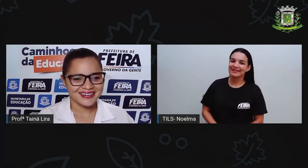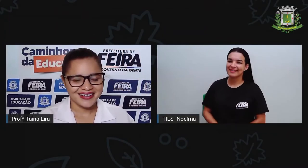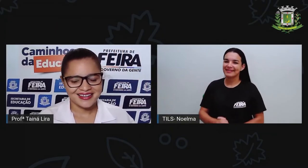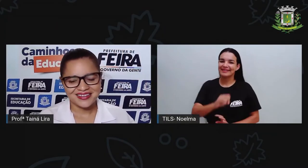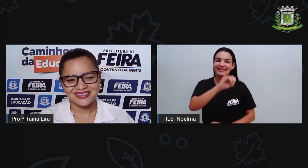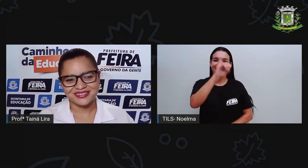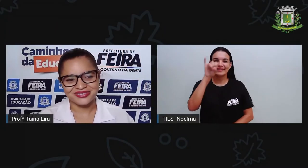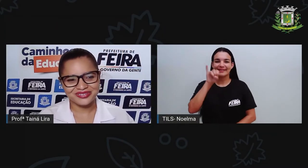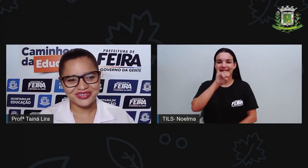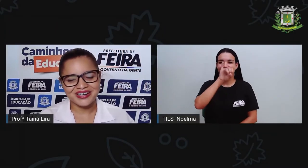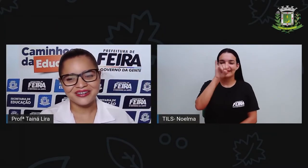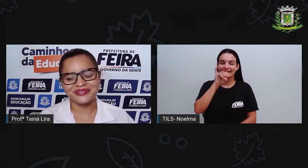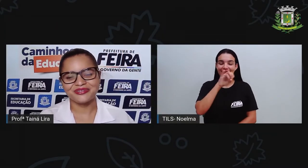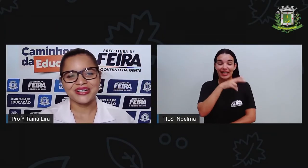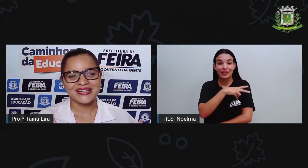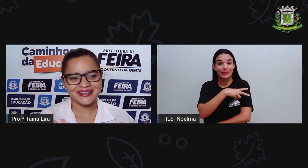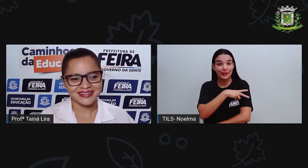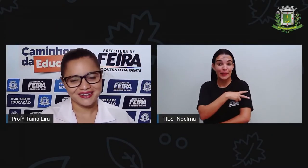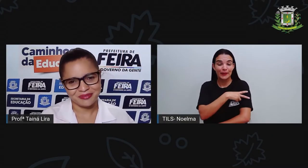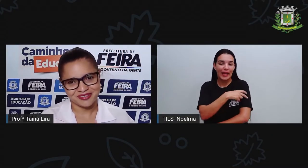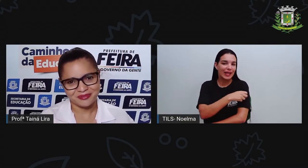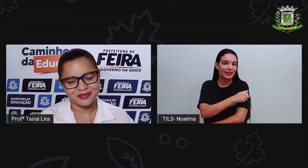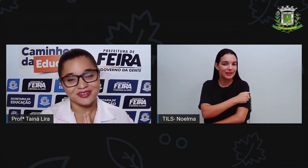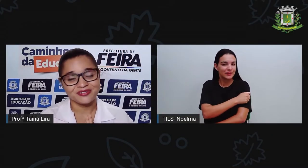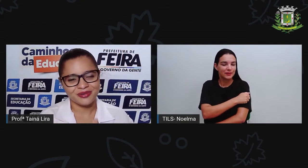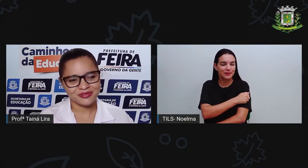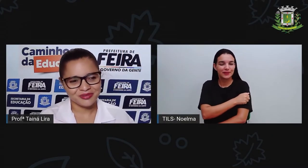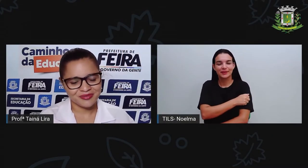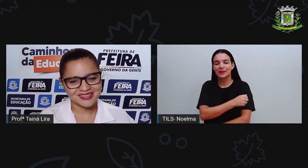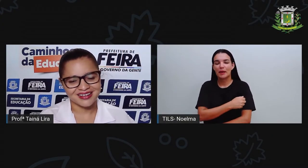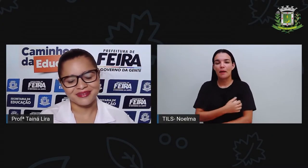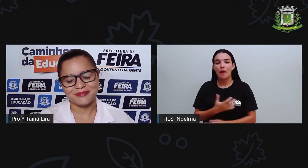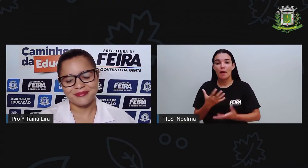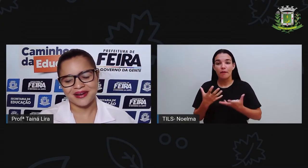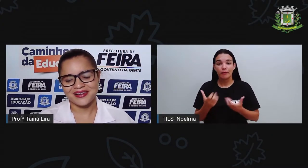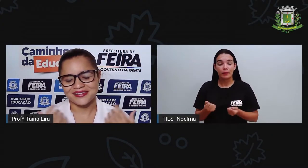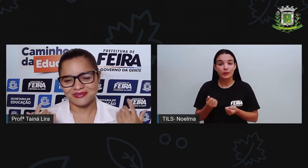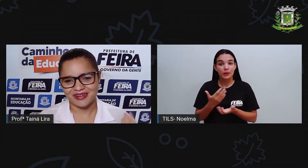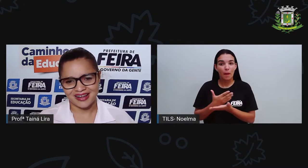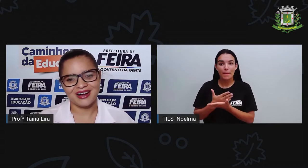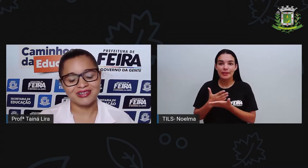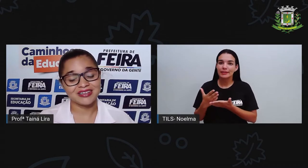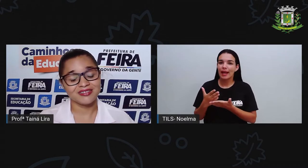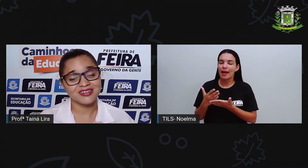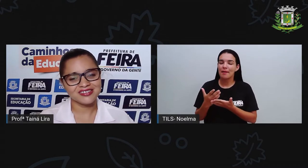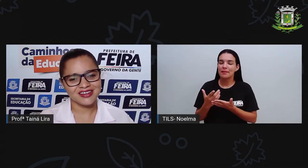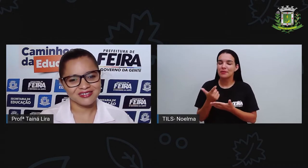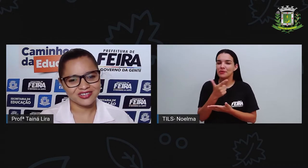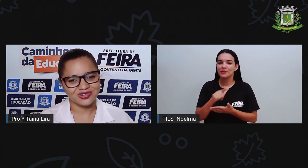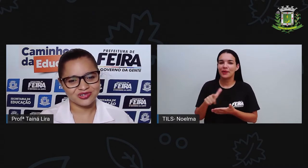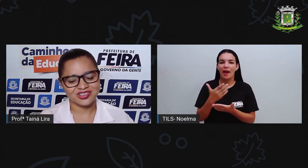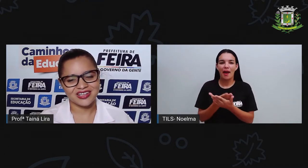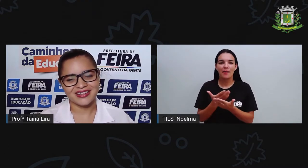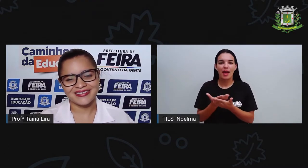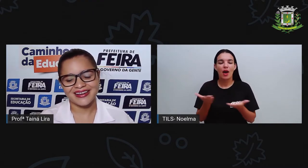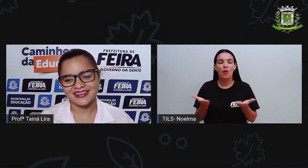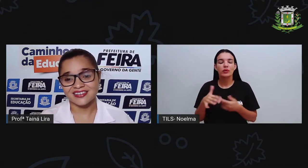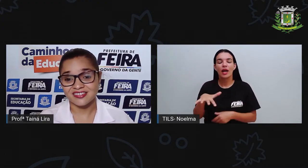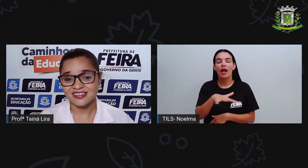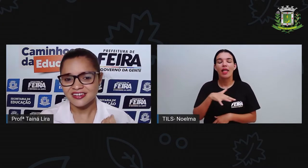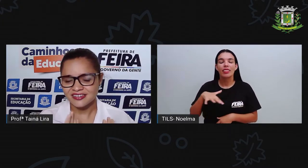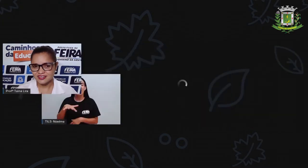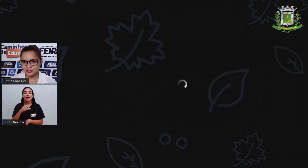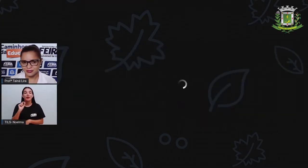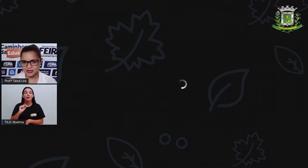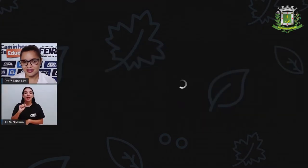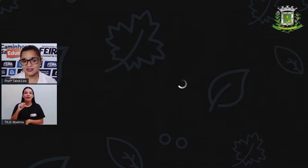Olá, segundo ano! Então, meus amores, vamos começar mais uma aula. Então, nossa aula de hoje é na área